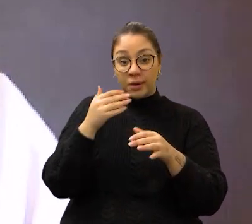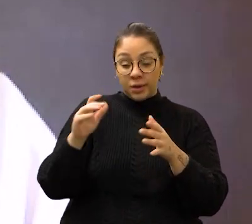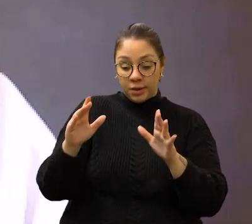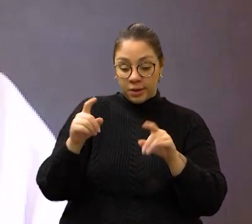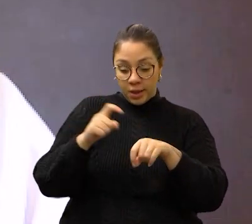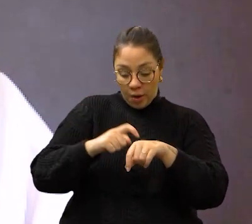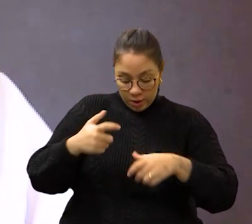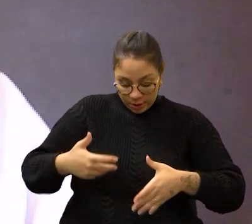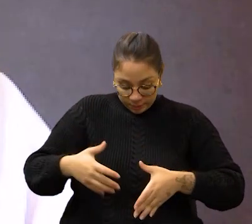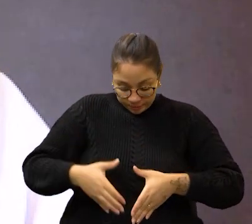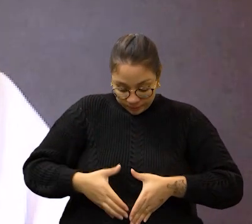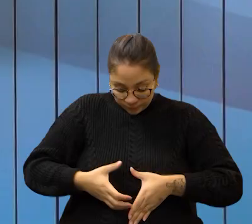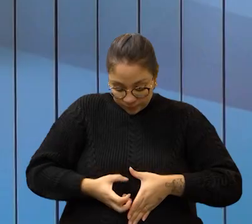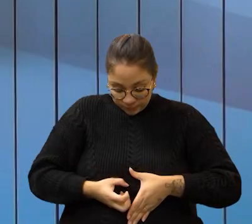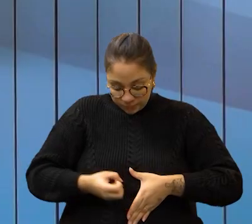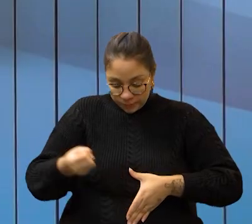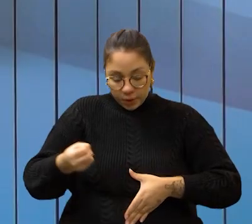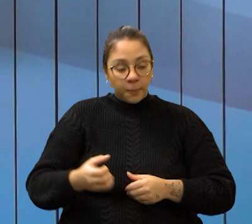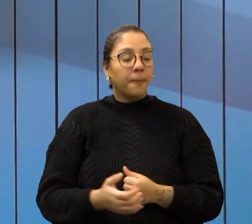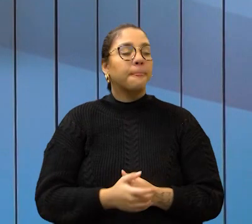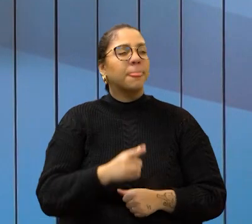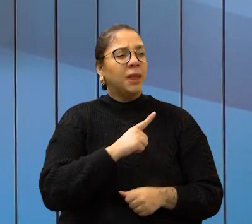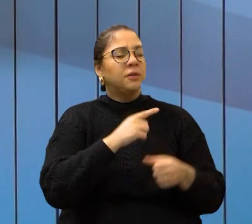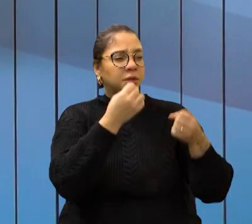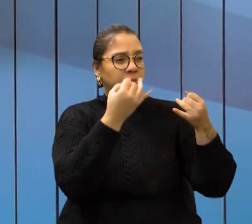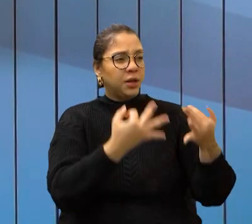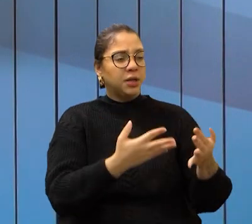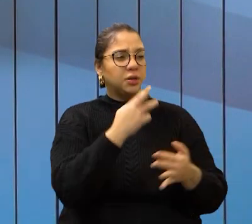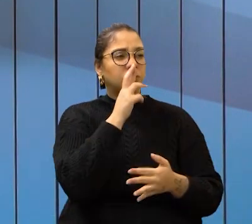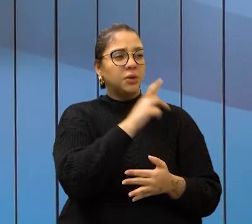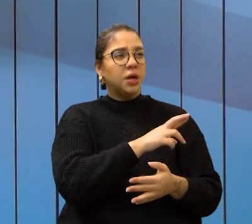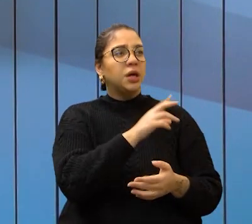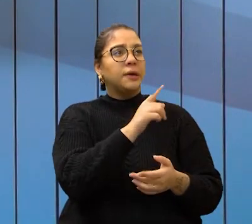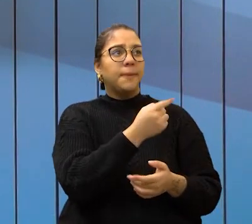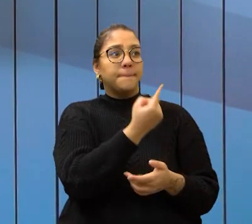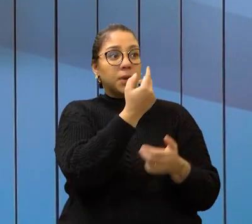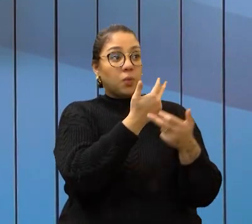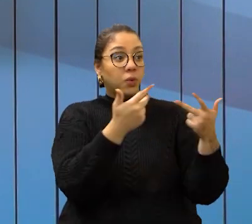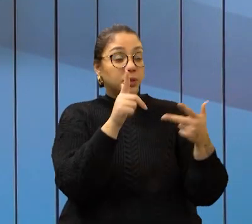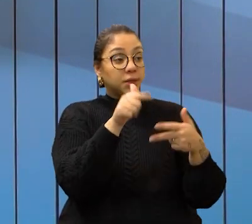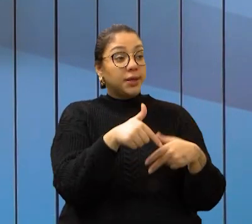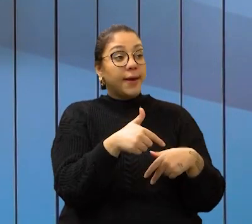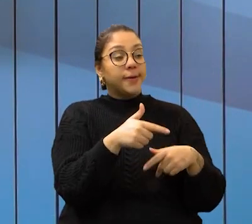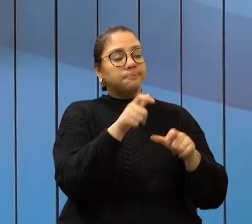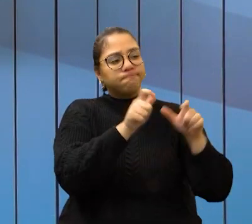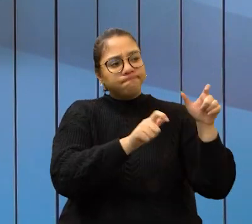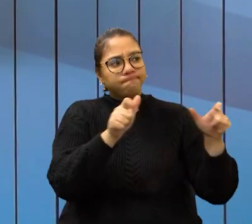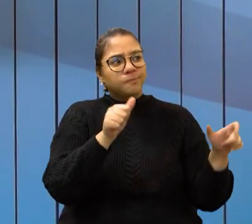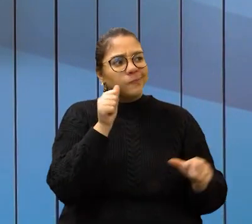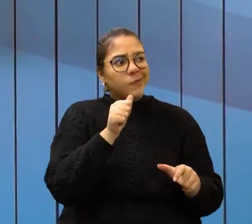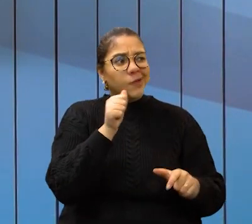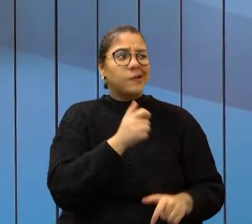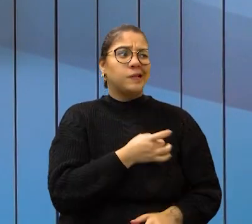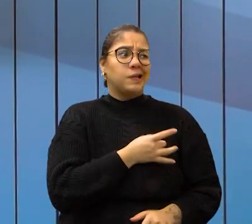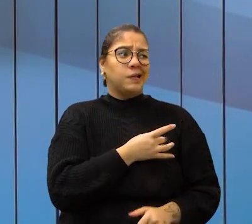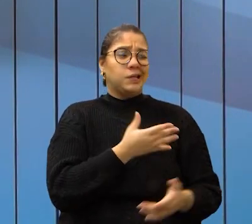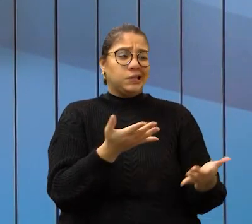o senhor, falou nessa sua resposta, um ponto em que as mulheres têm um pouco de receio,